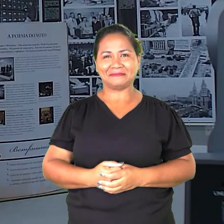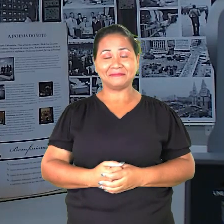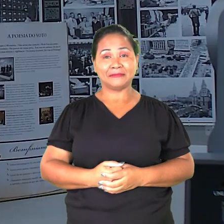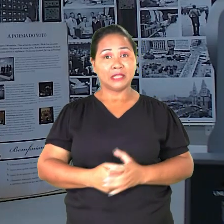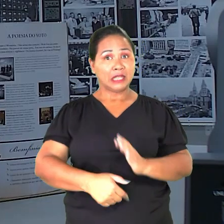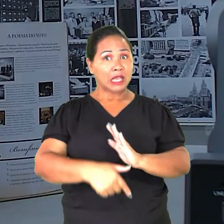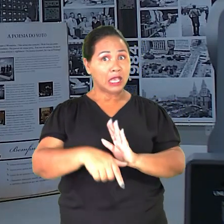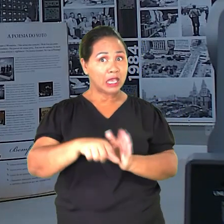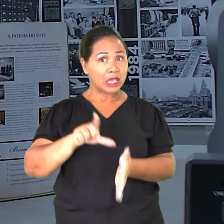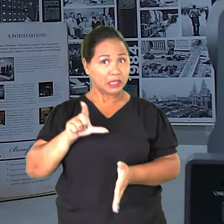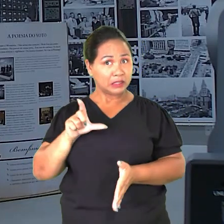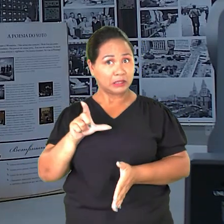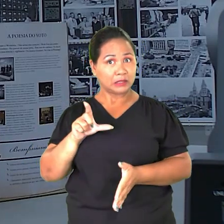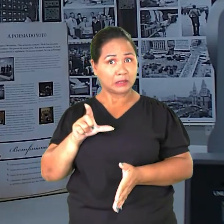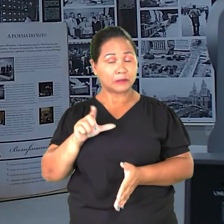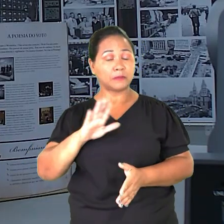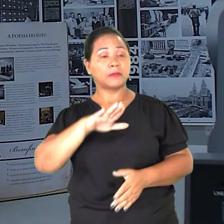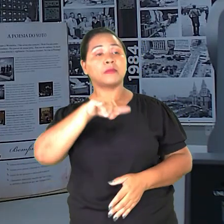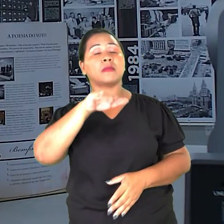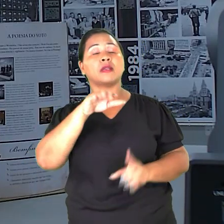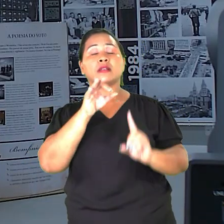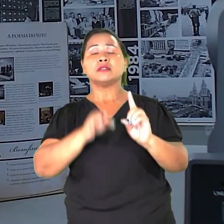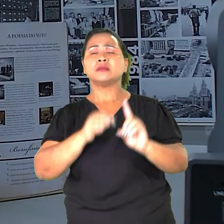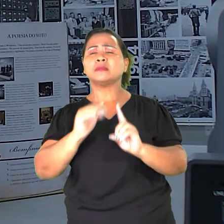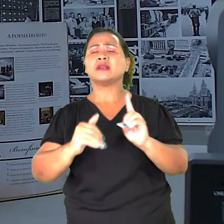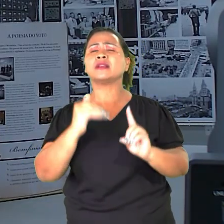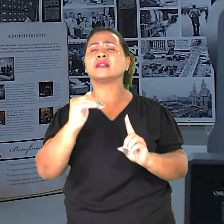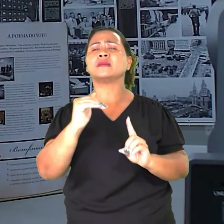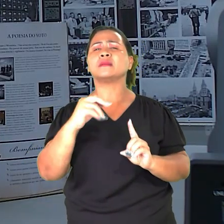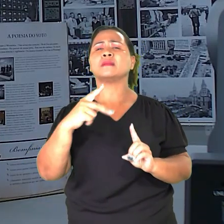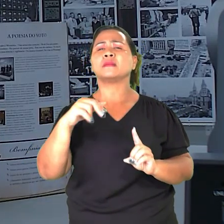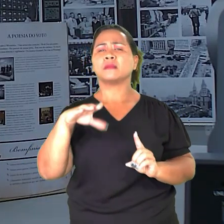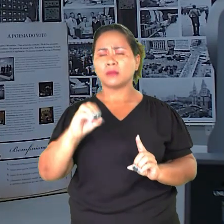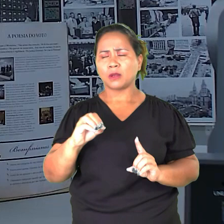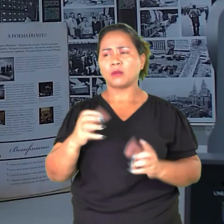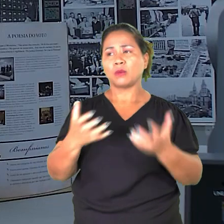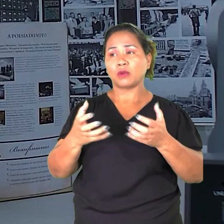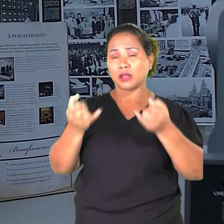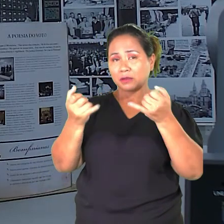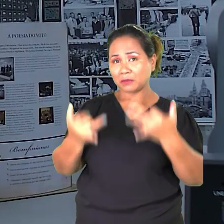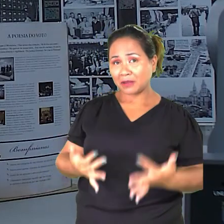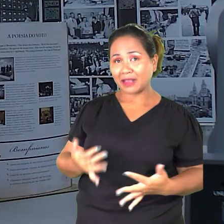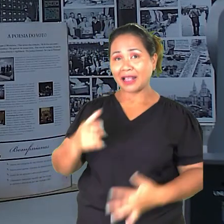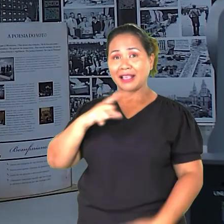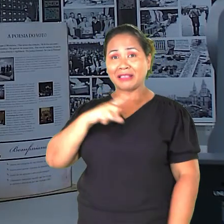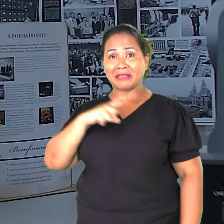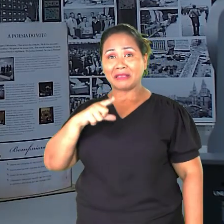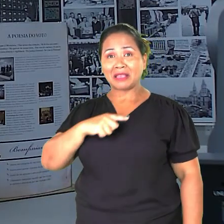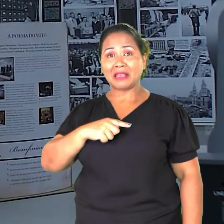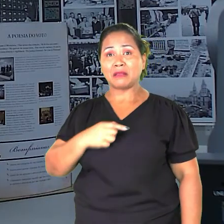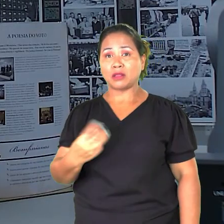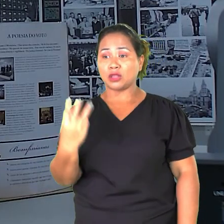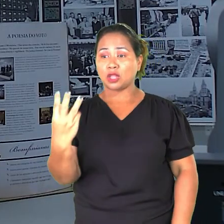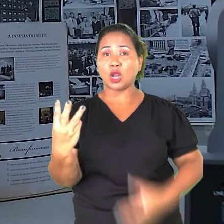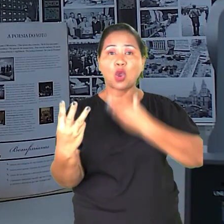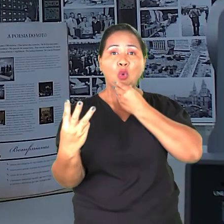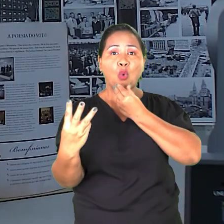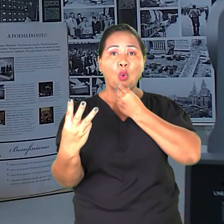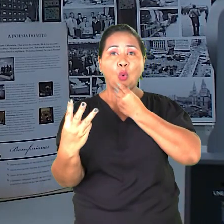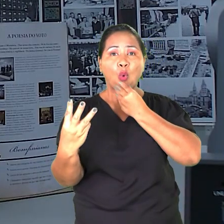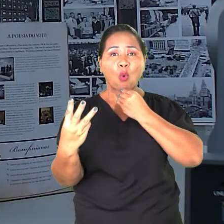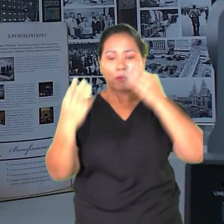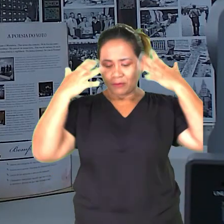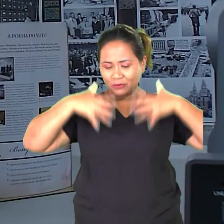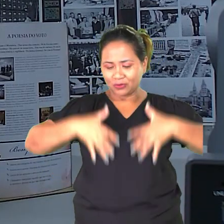antes, desembargador Paulo Galizia, eu ouvi dizer pelo nosso cerimonialista que há 3 homens de branco e uma ambulância me esperando aqui no